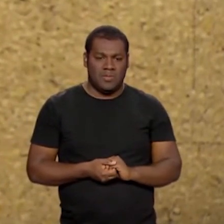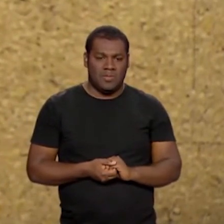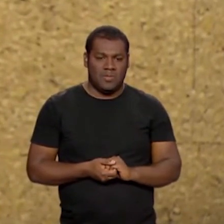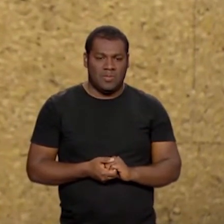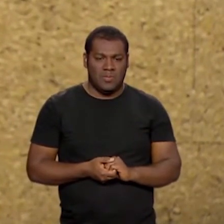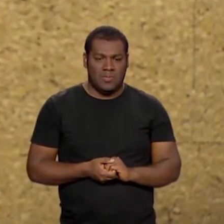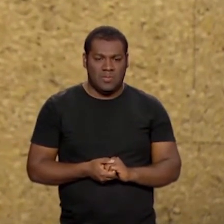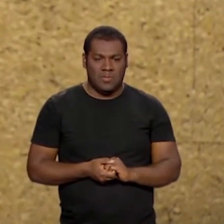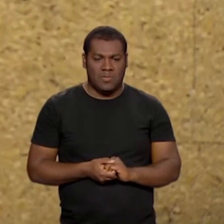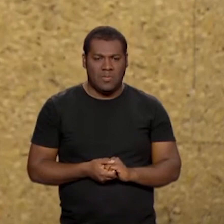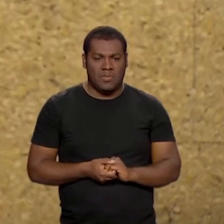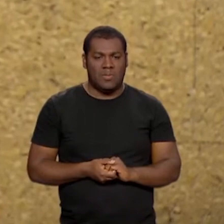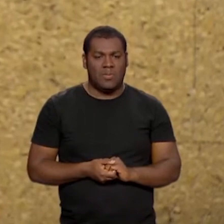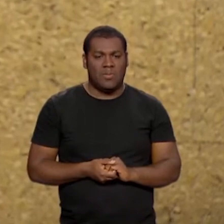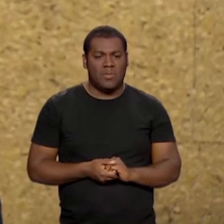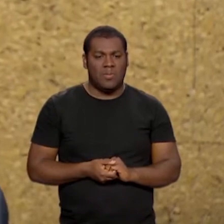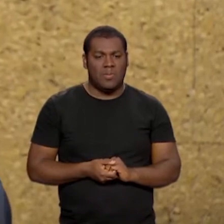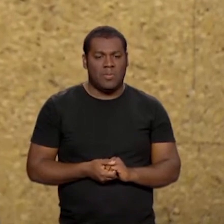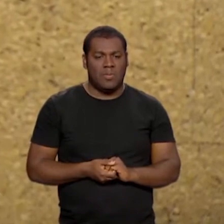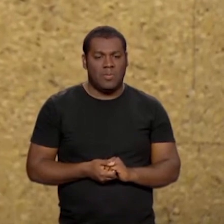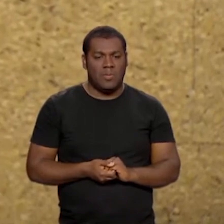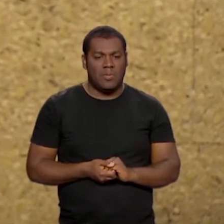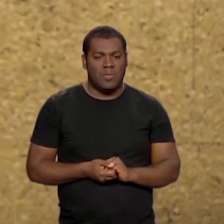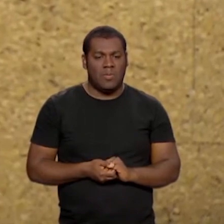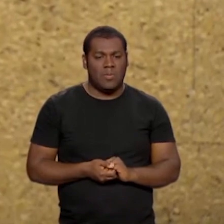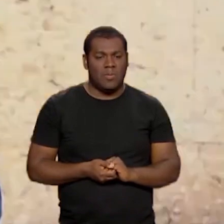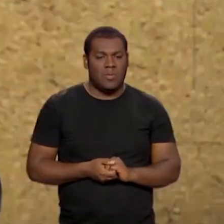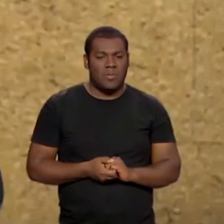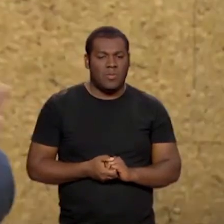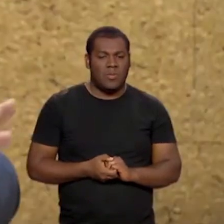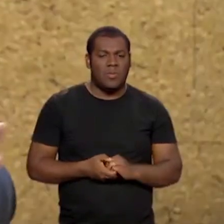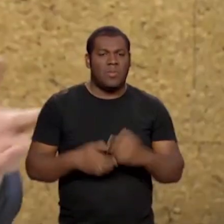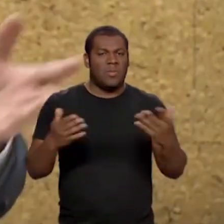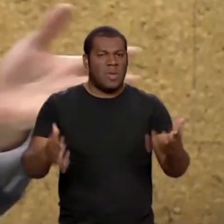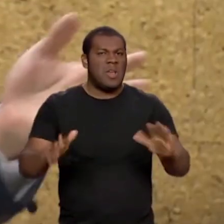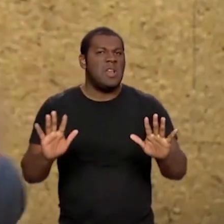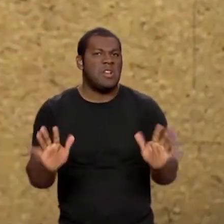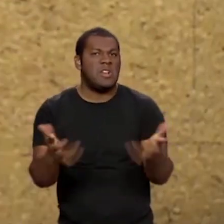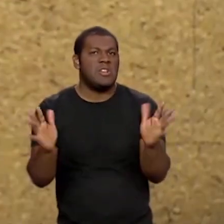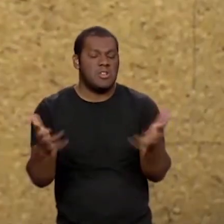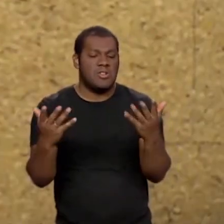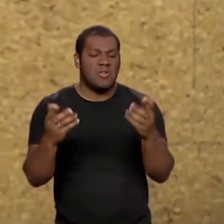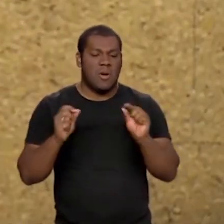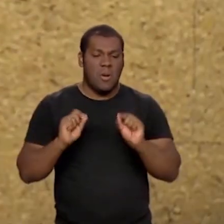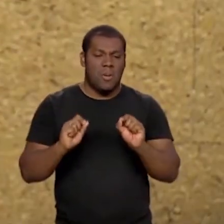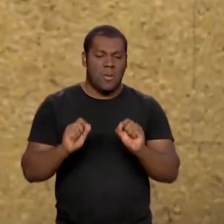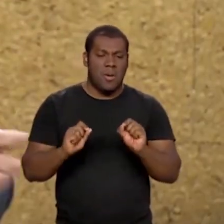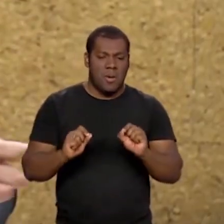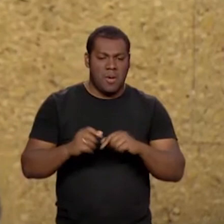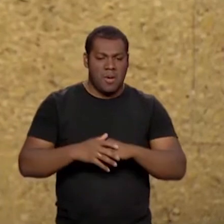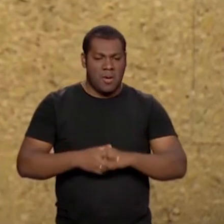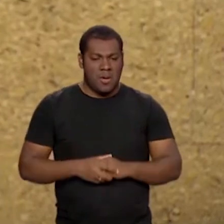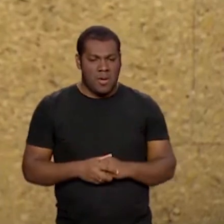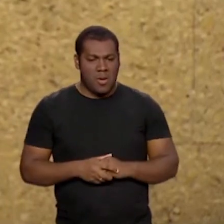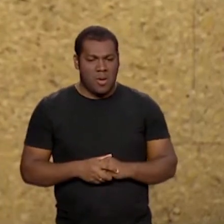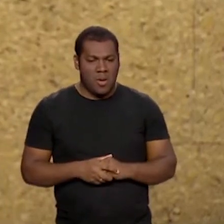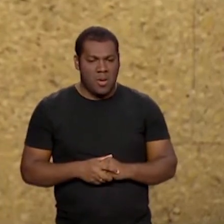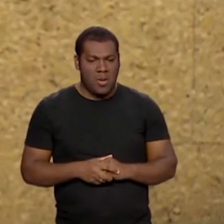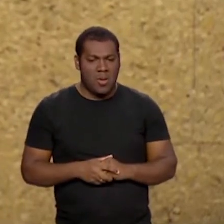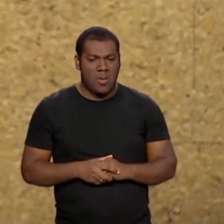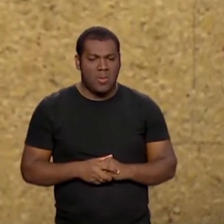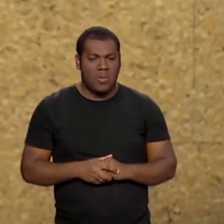pouco produtiva ou nada produtivo uma manifestação natural de uma realidade.